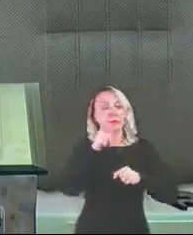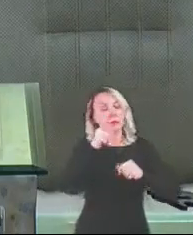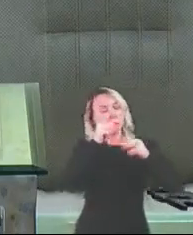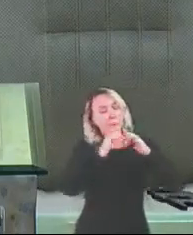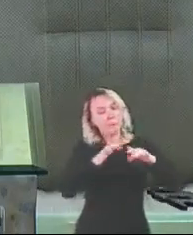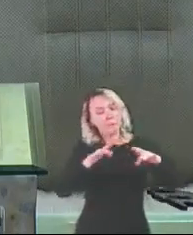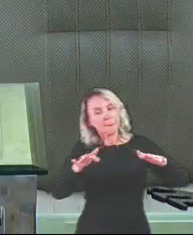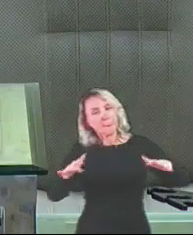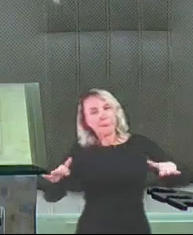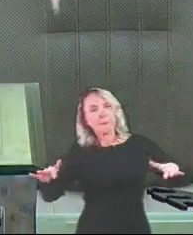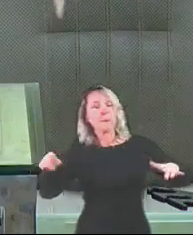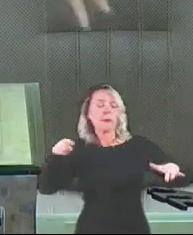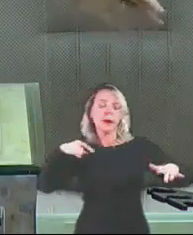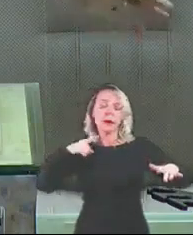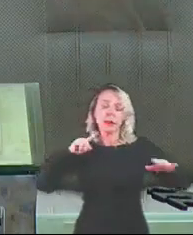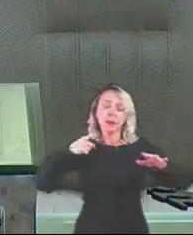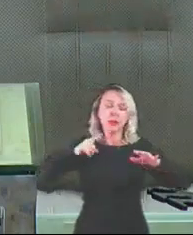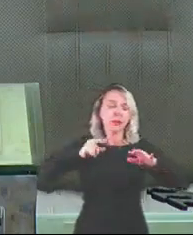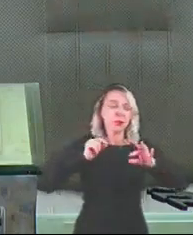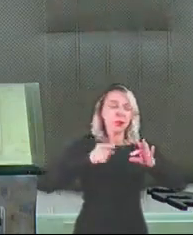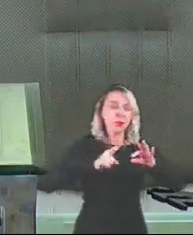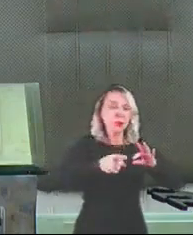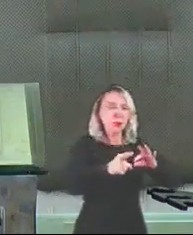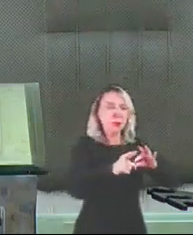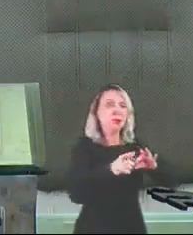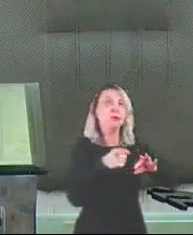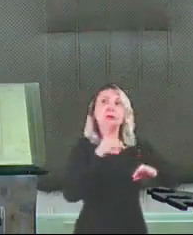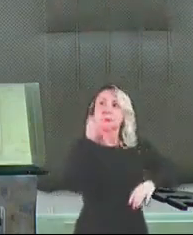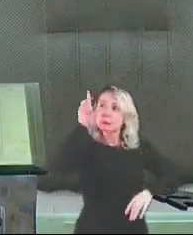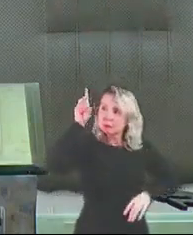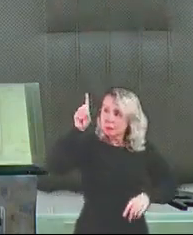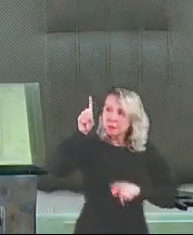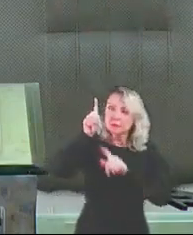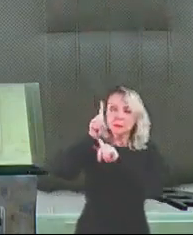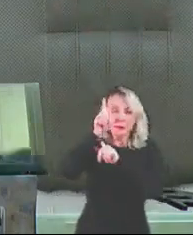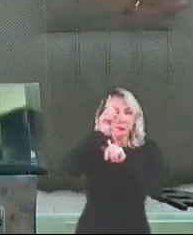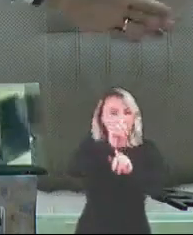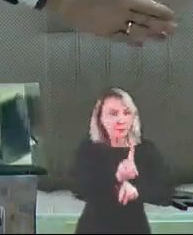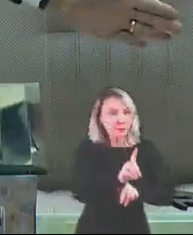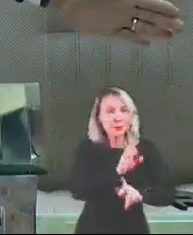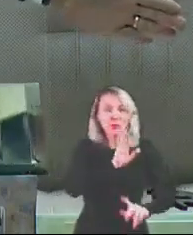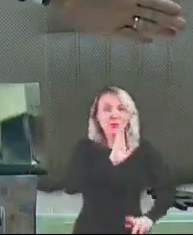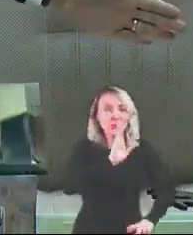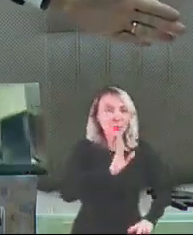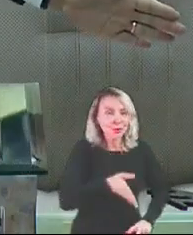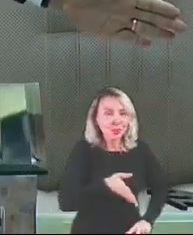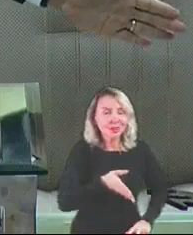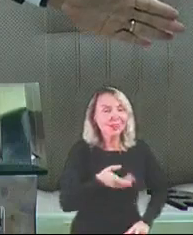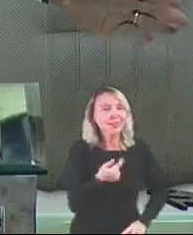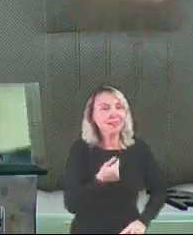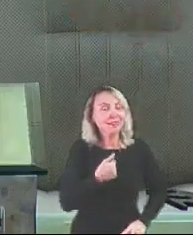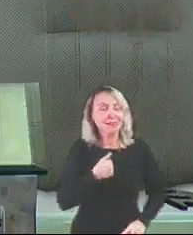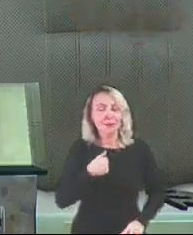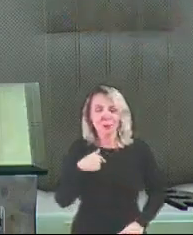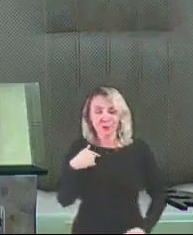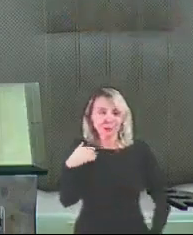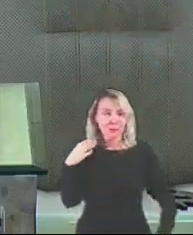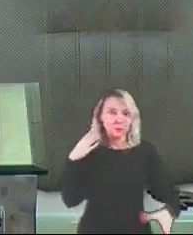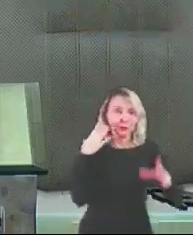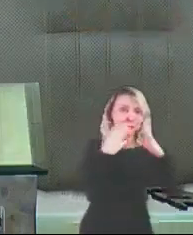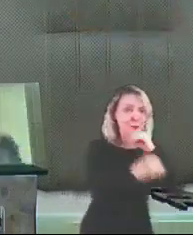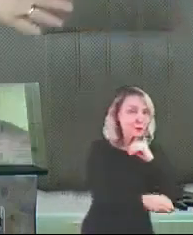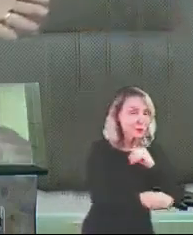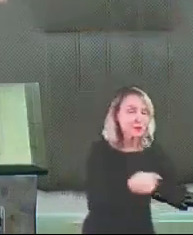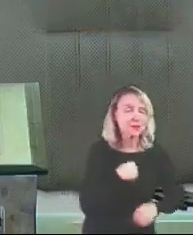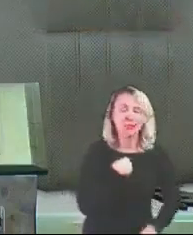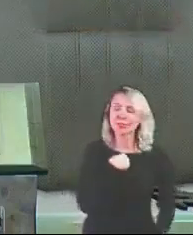aonde declina a abóbada celeste, a tua presença já está lá. Eu não posso fugir, porque tu me cercaste